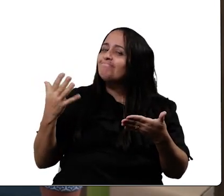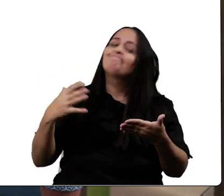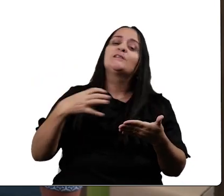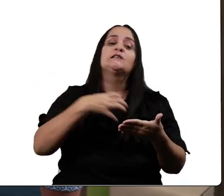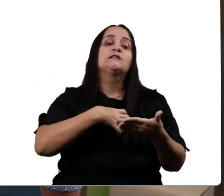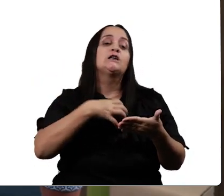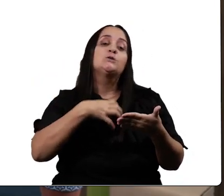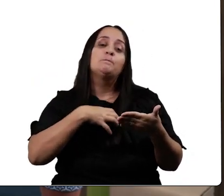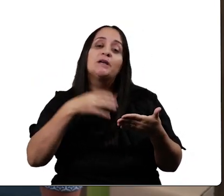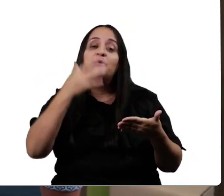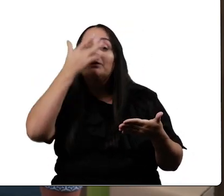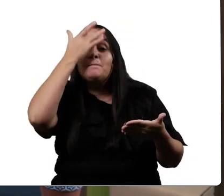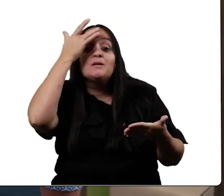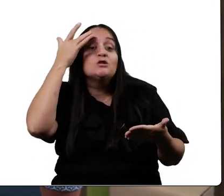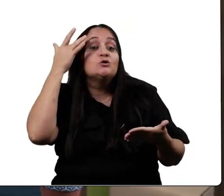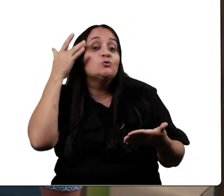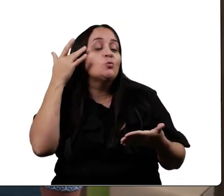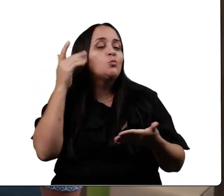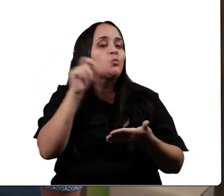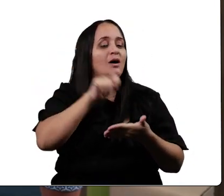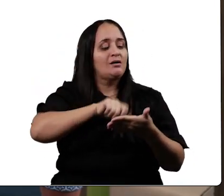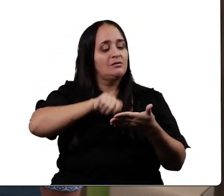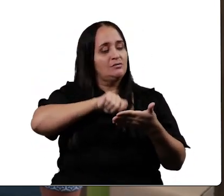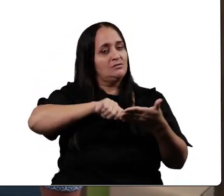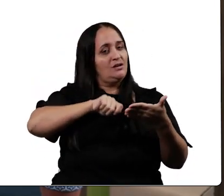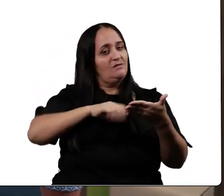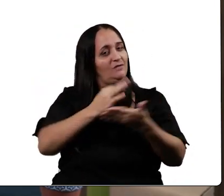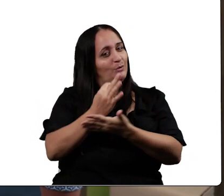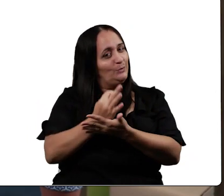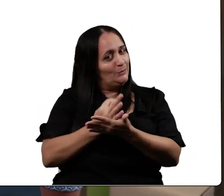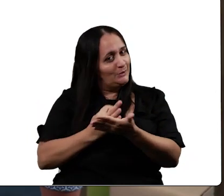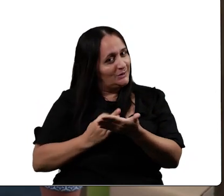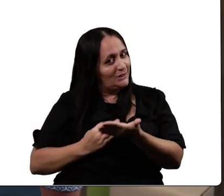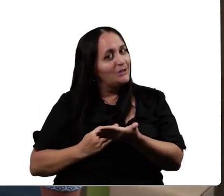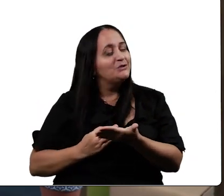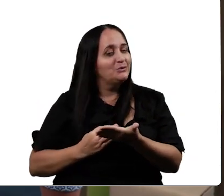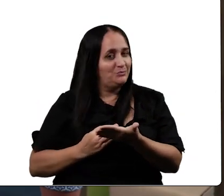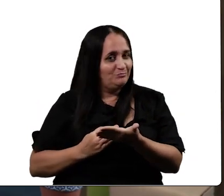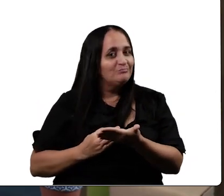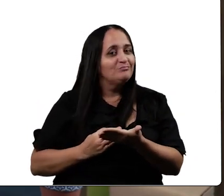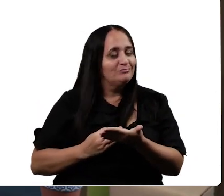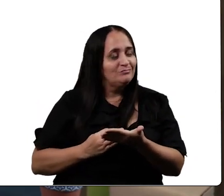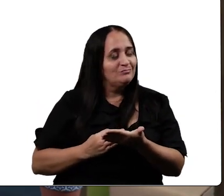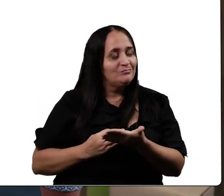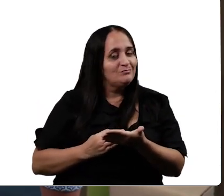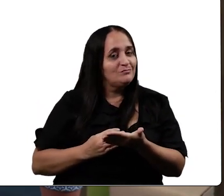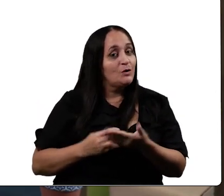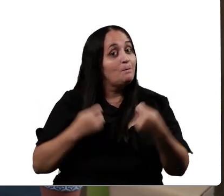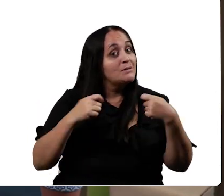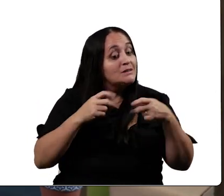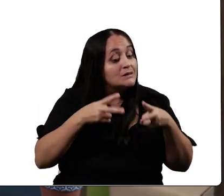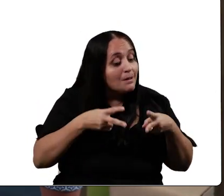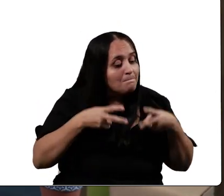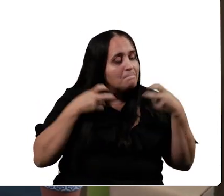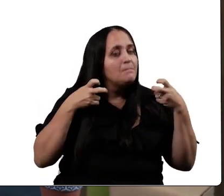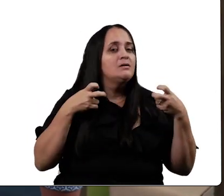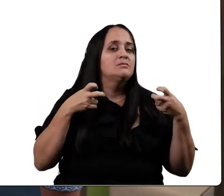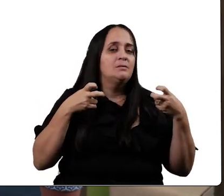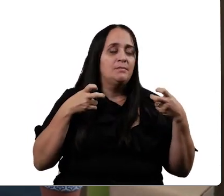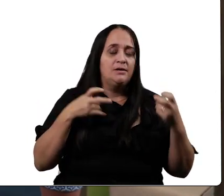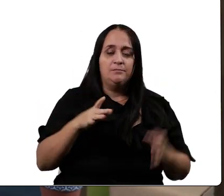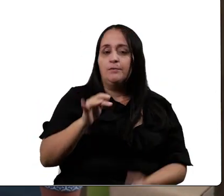sentimento do autor do texto em relação ao fato, que isso a gente chama de opinião. Vou dar um